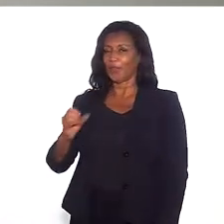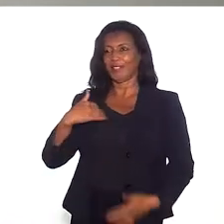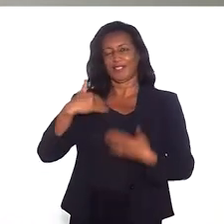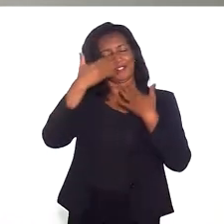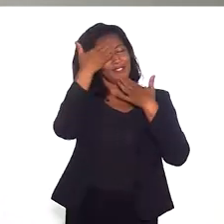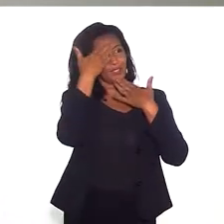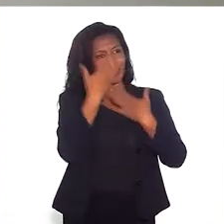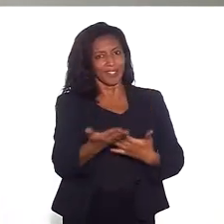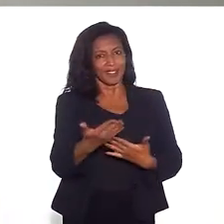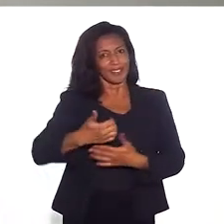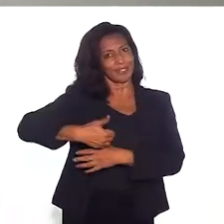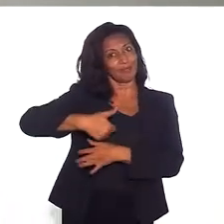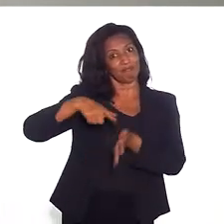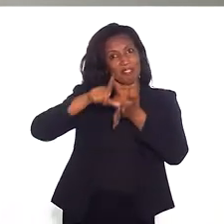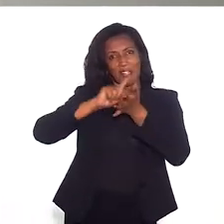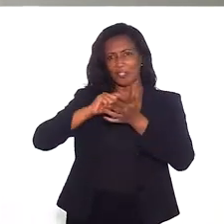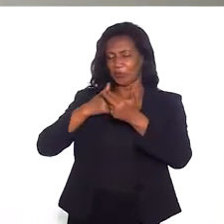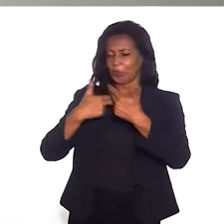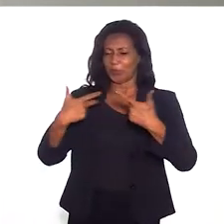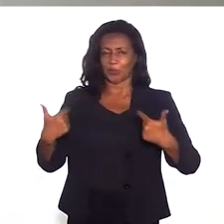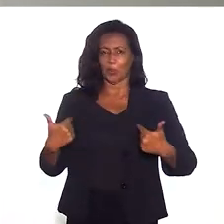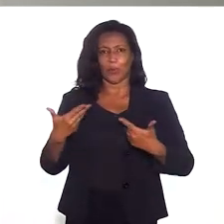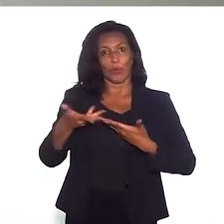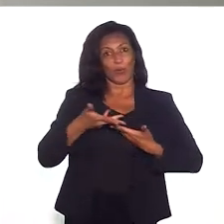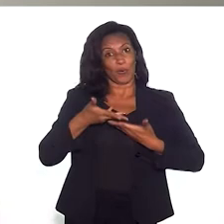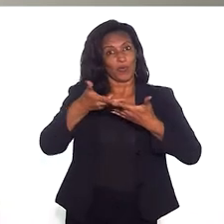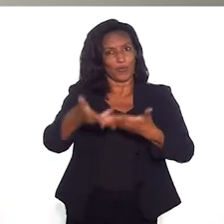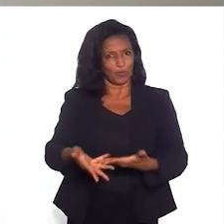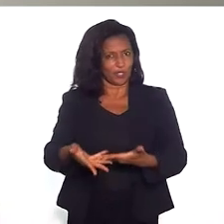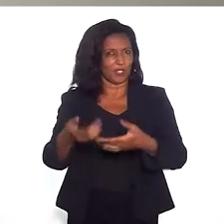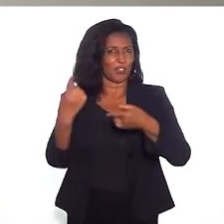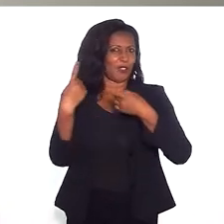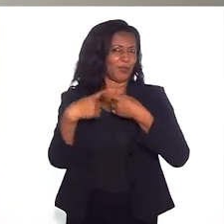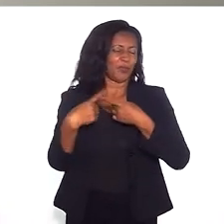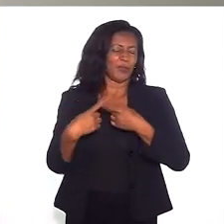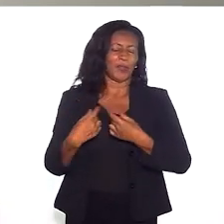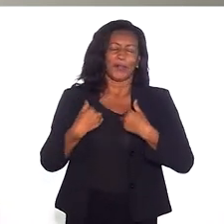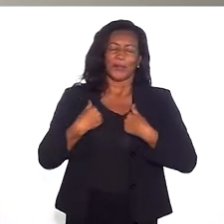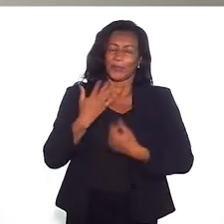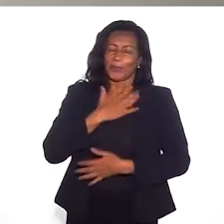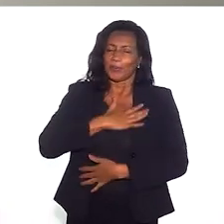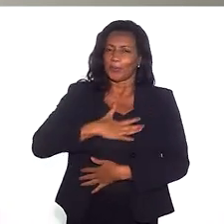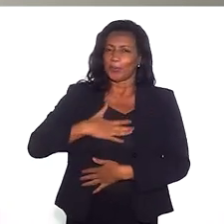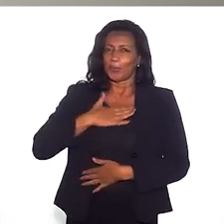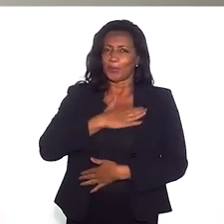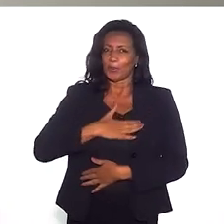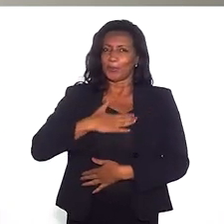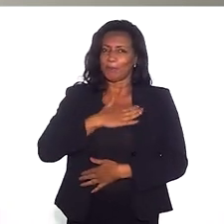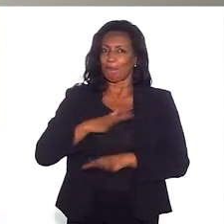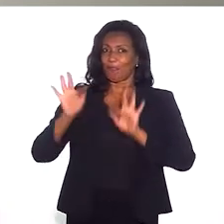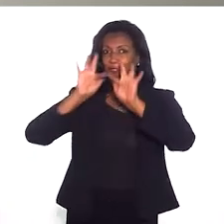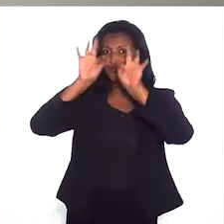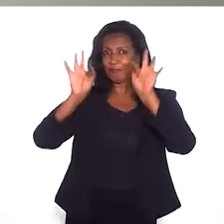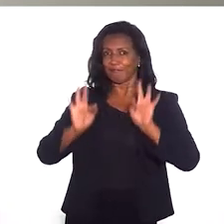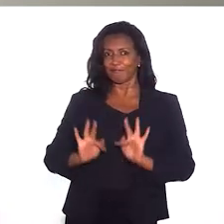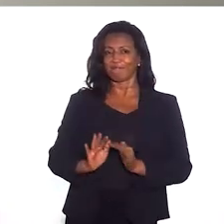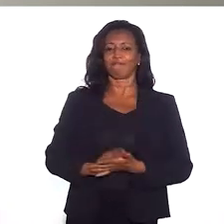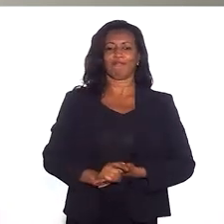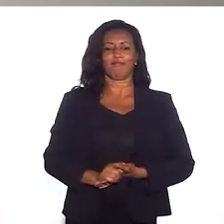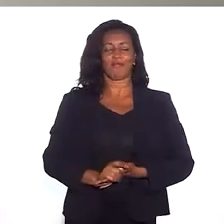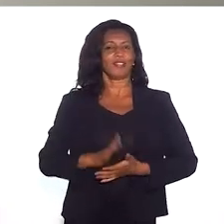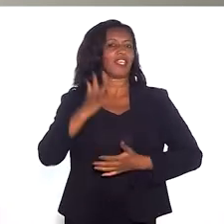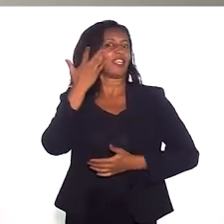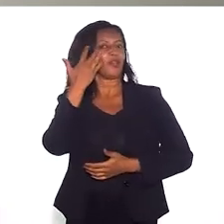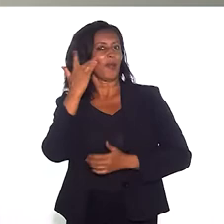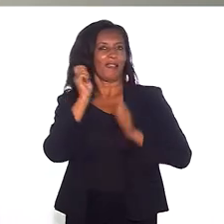agradeço, assim, antes de tudo, agradeço muito o convite, porque eu fiquei muito feliz, assim, muito feliz.